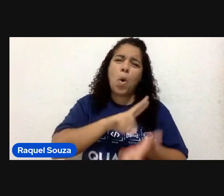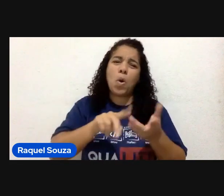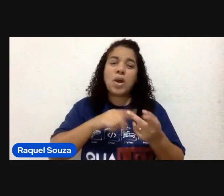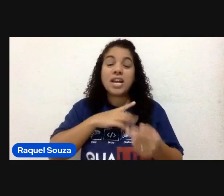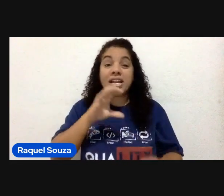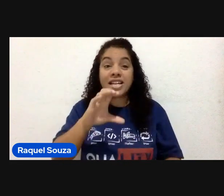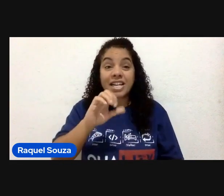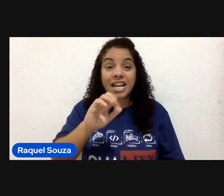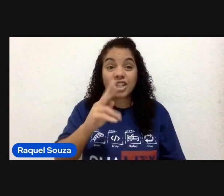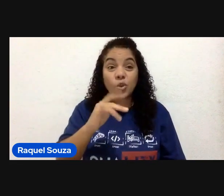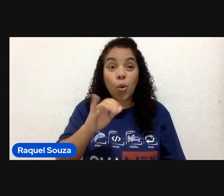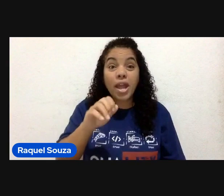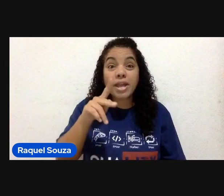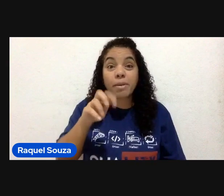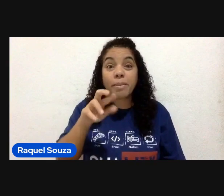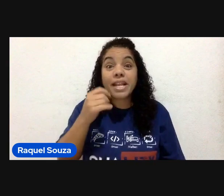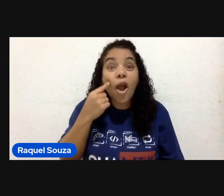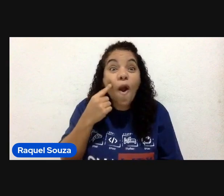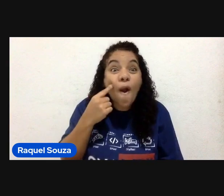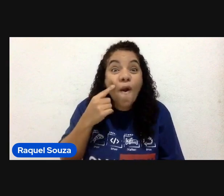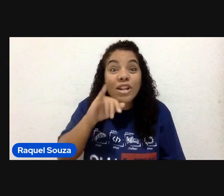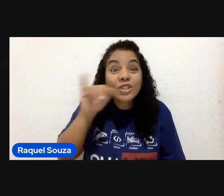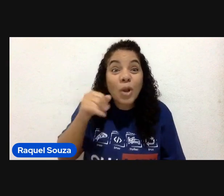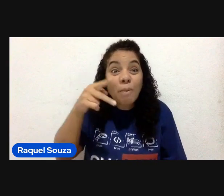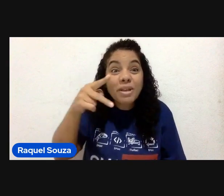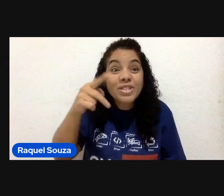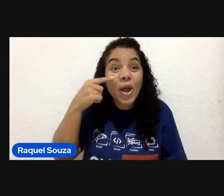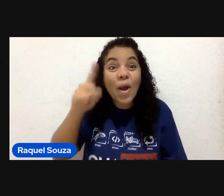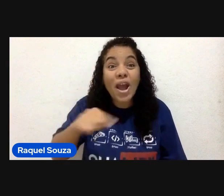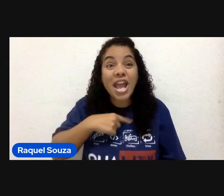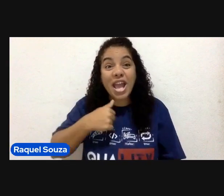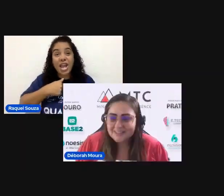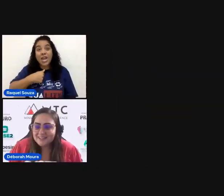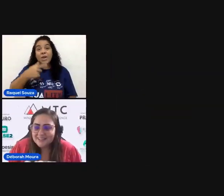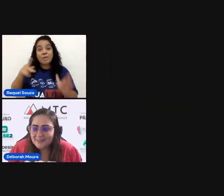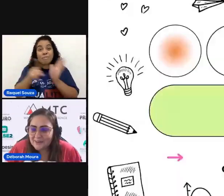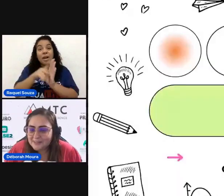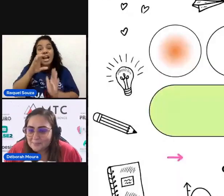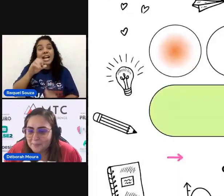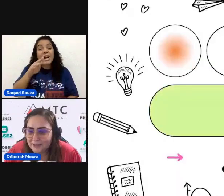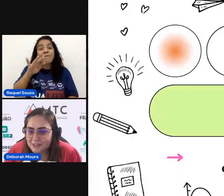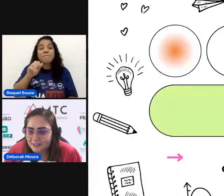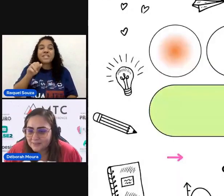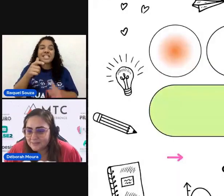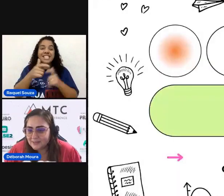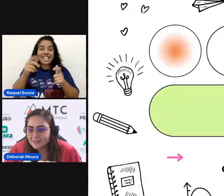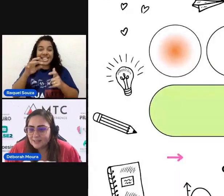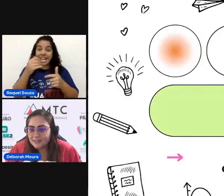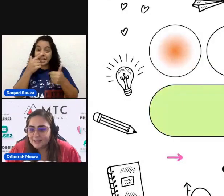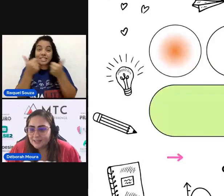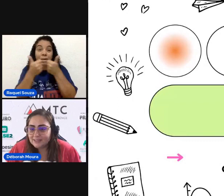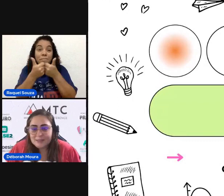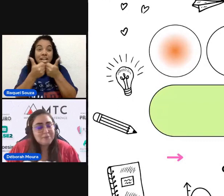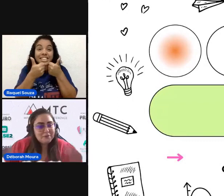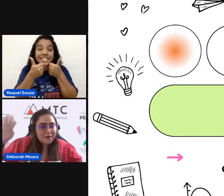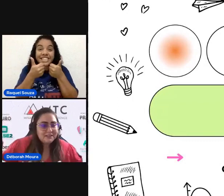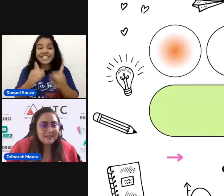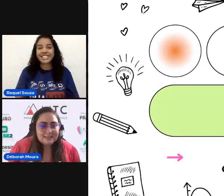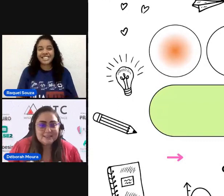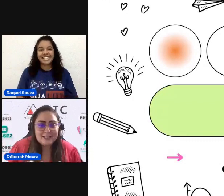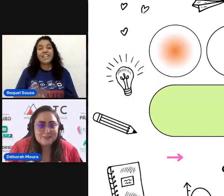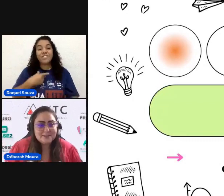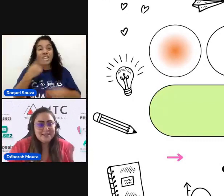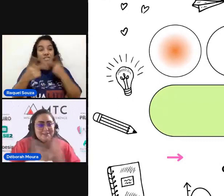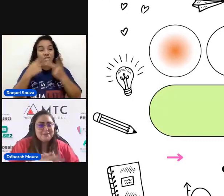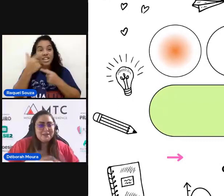de Itapemirim. Eita, João Pessoa! Eu sou de Campina Grande, gente. Olha, estamos pertinho. Depois eu vou falando